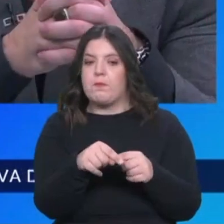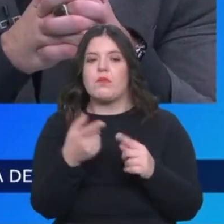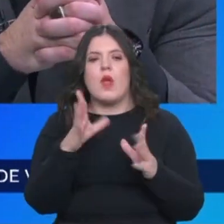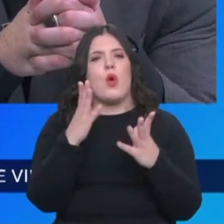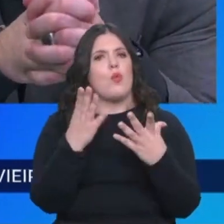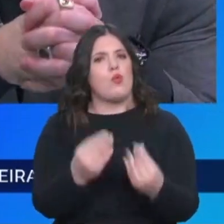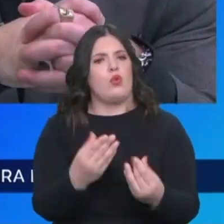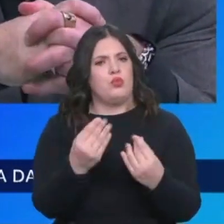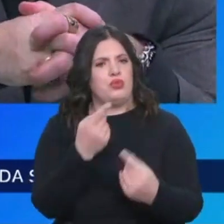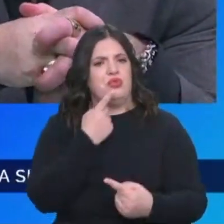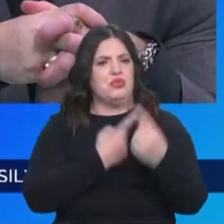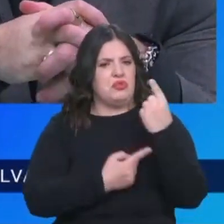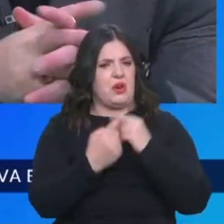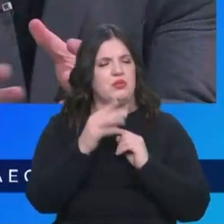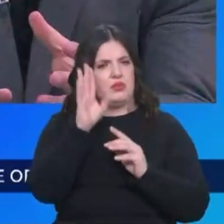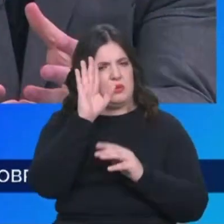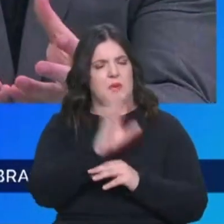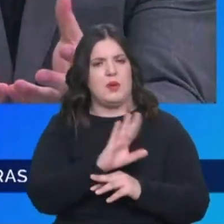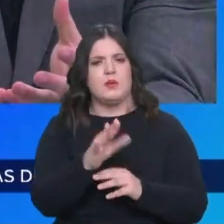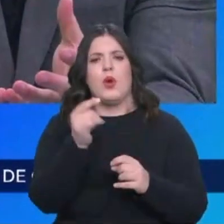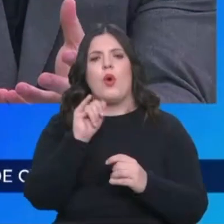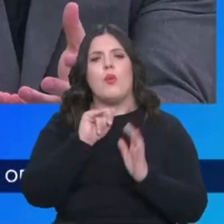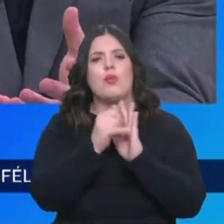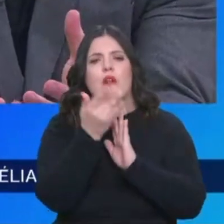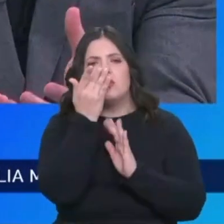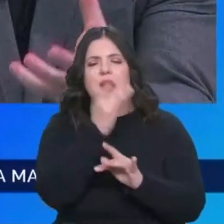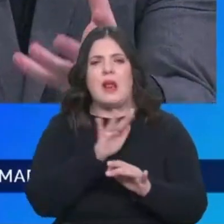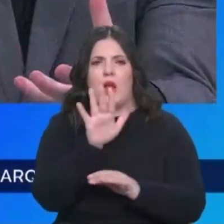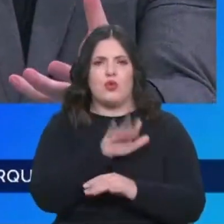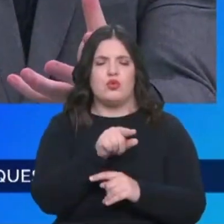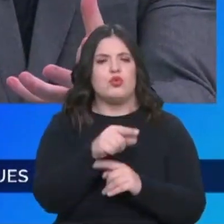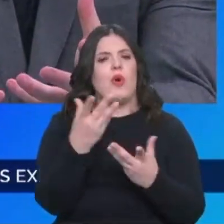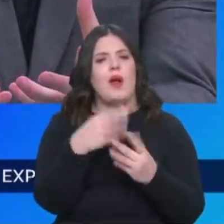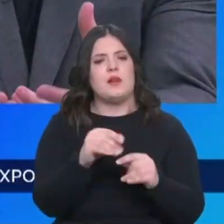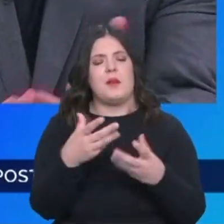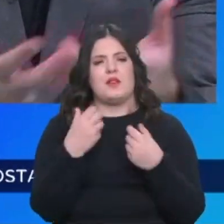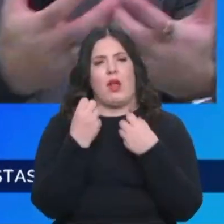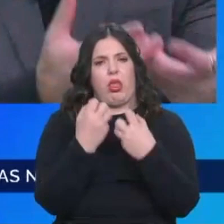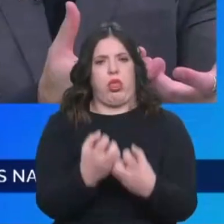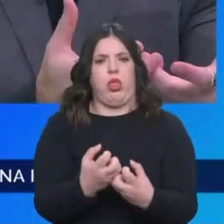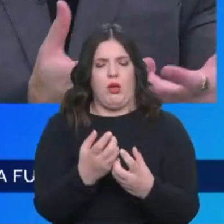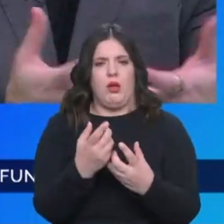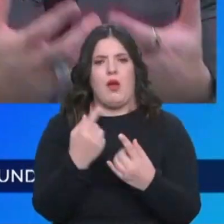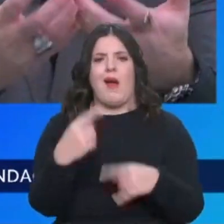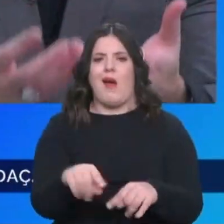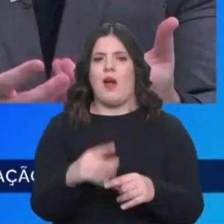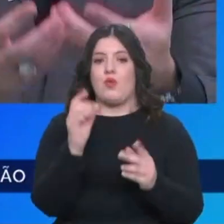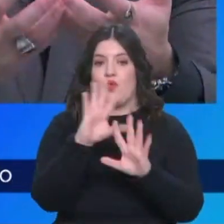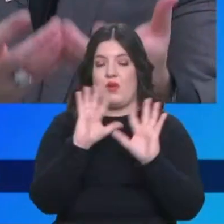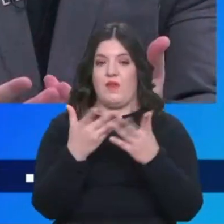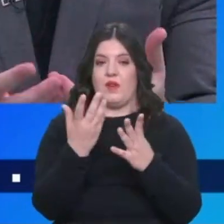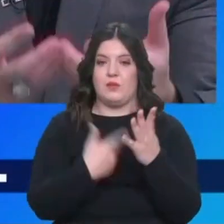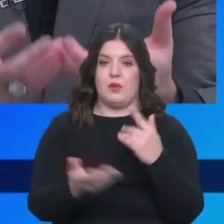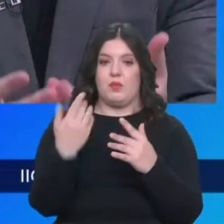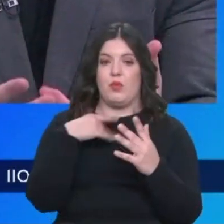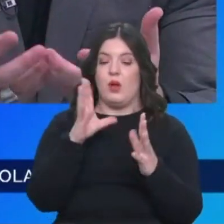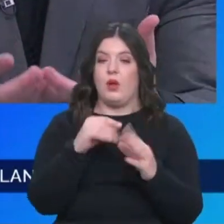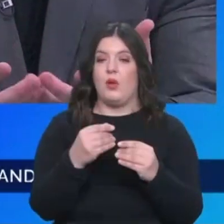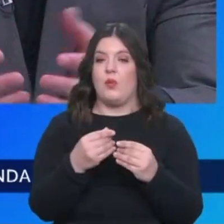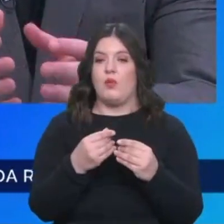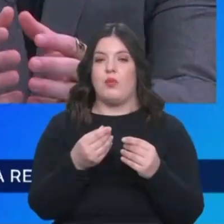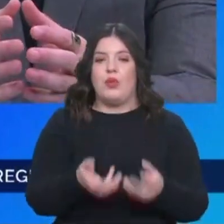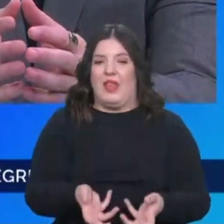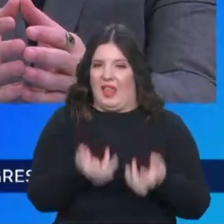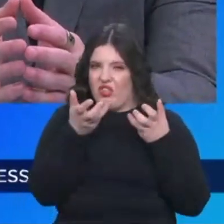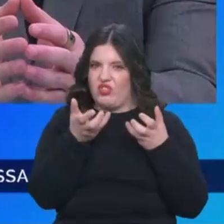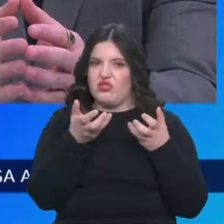muito esquisitos. Para teres uma ideia, são buracos negros que são zonas muito mais densas que existiram no universo primordial, muito quentes, muito densas, muito